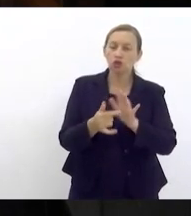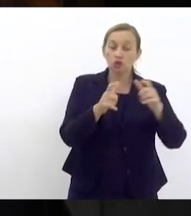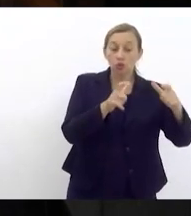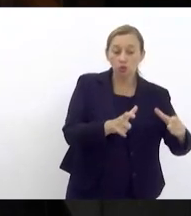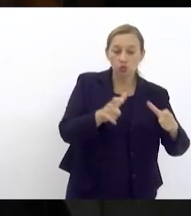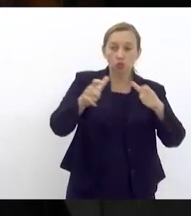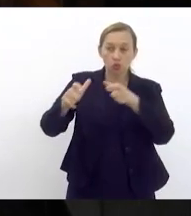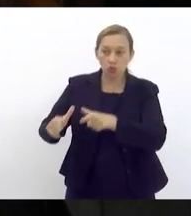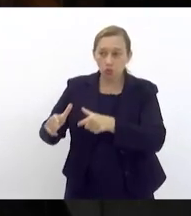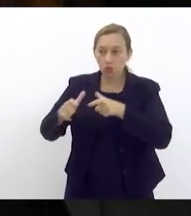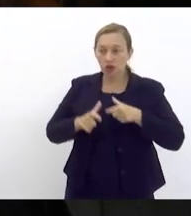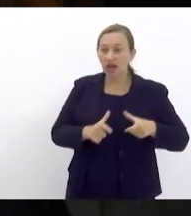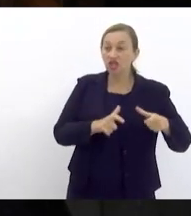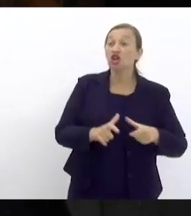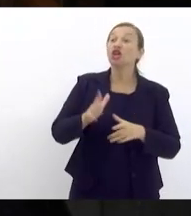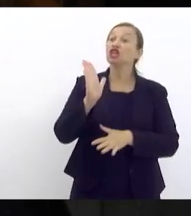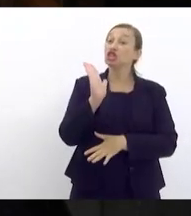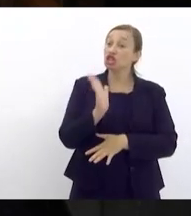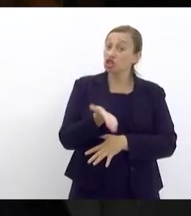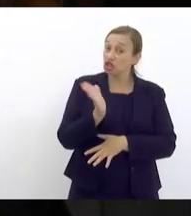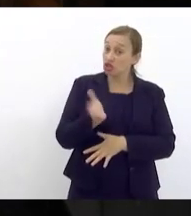aonde já foi